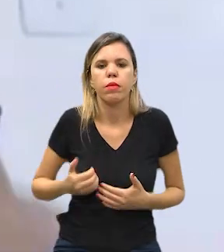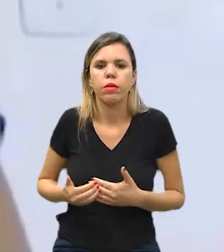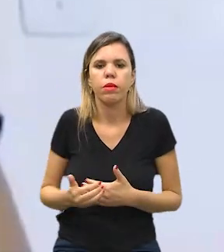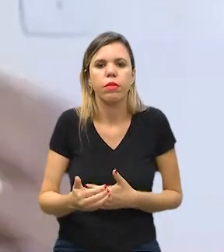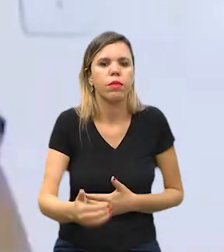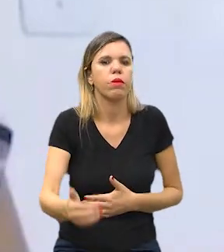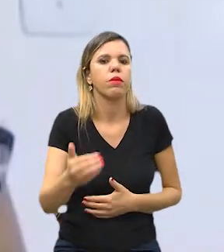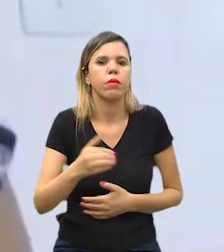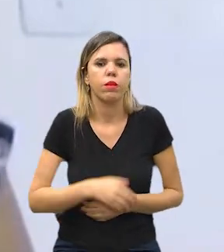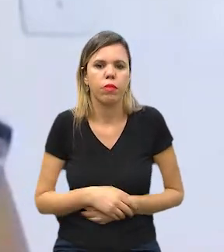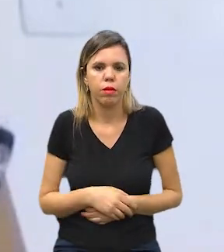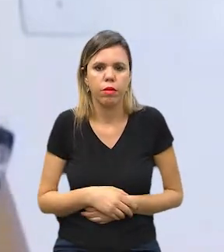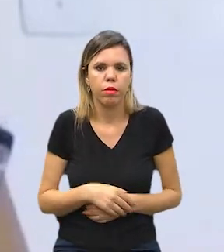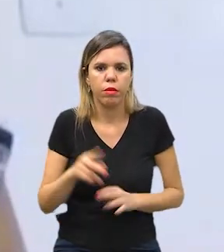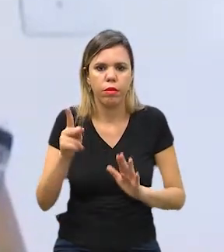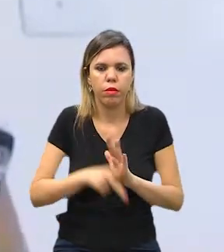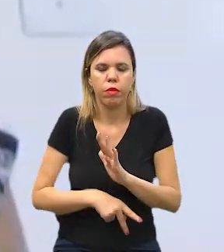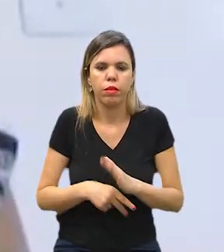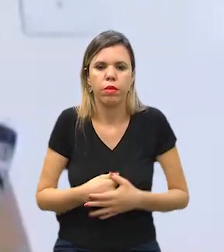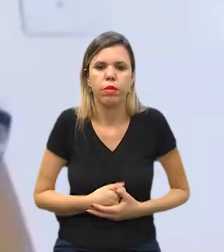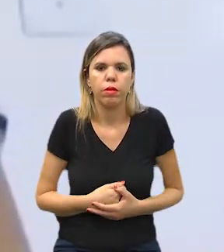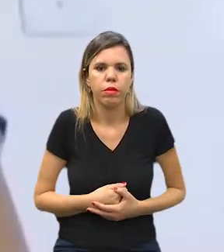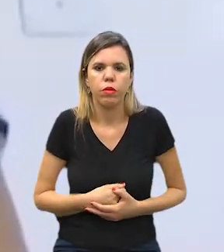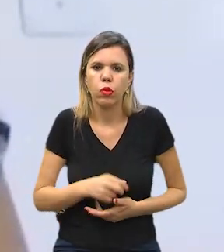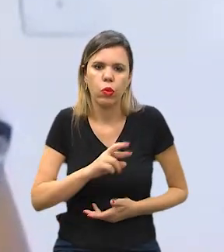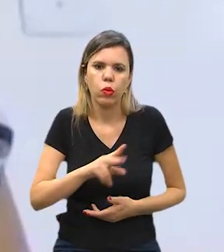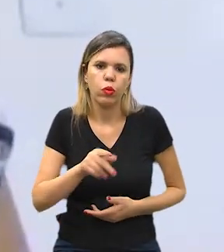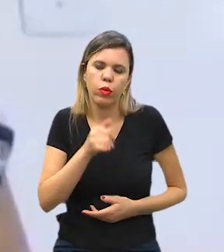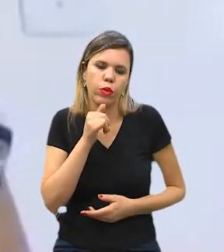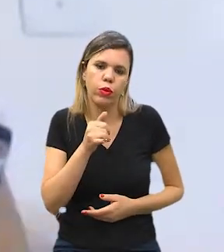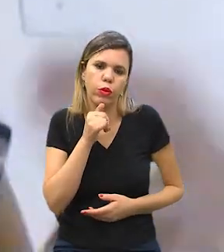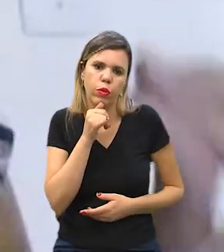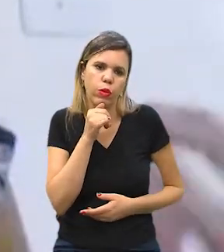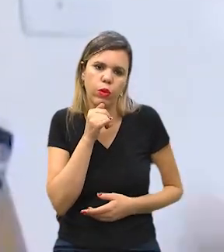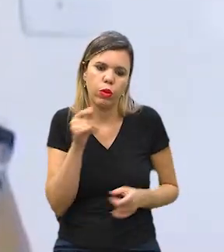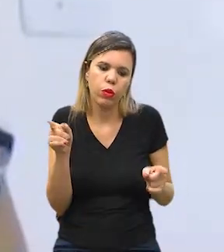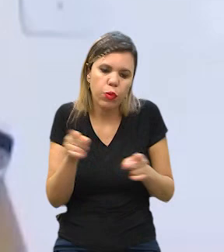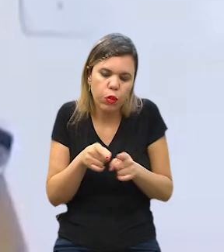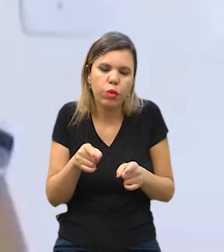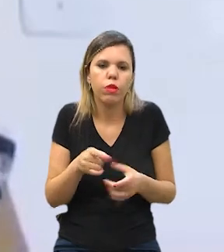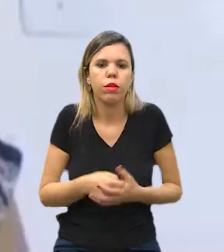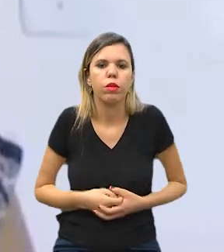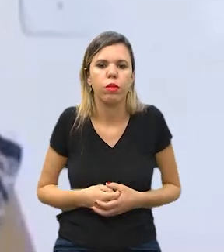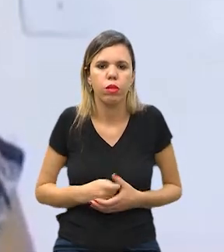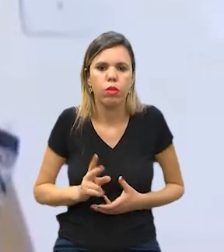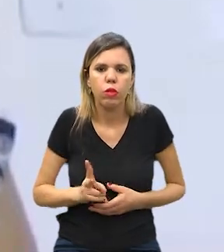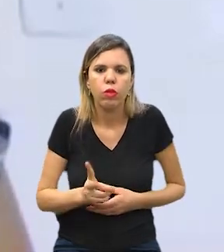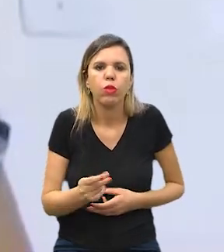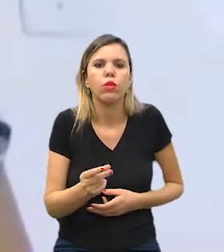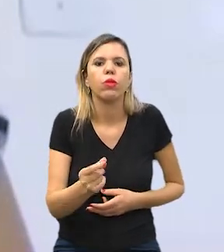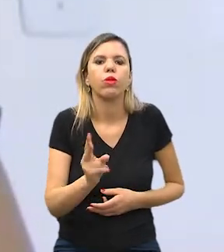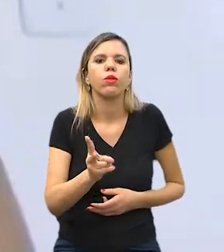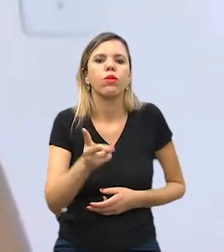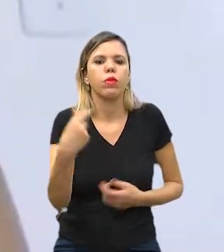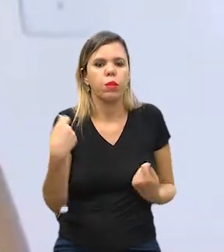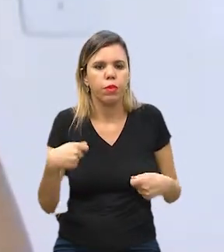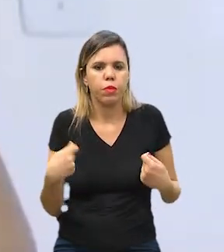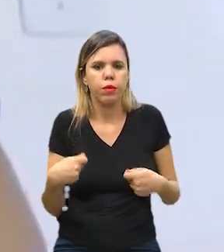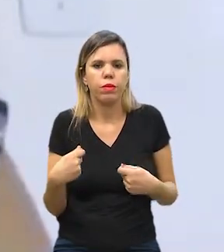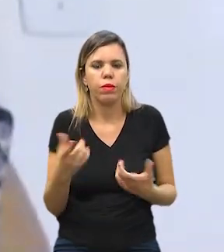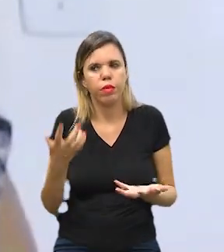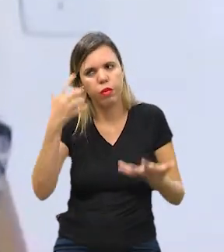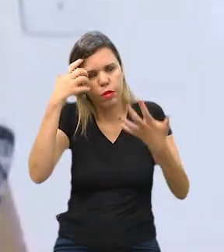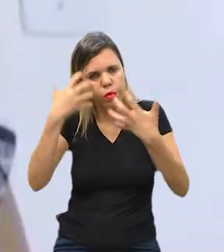a gente vem aprendendo isso ao longo do caminho, que os projetos, eles não são um tiro curto. Os projetos, eles têm que